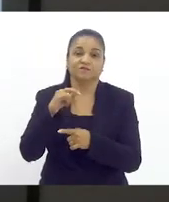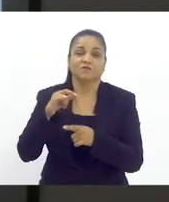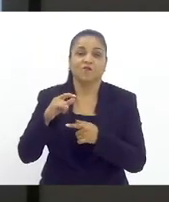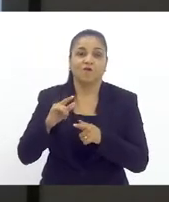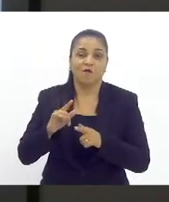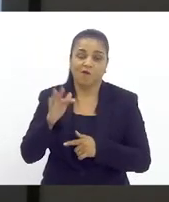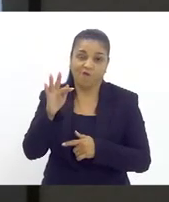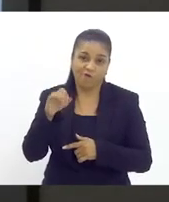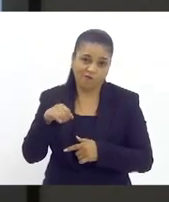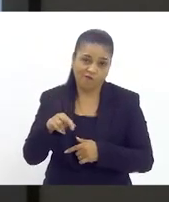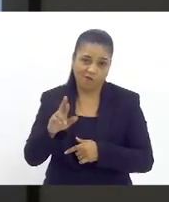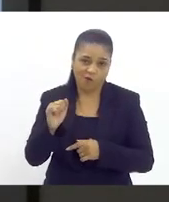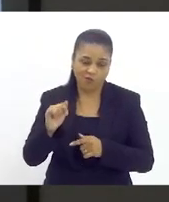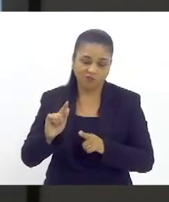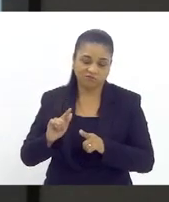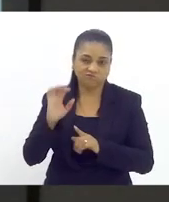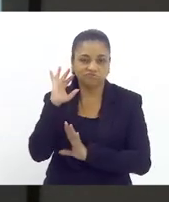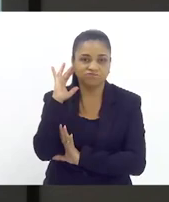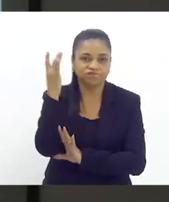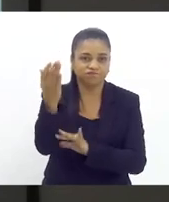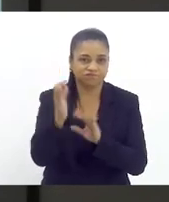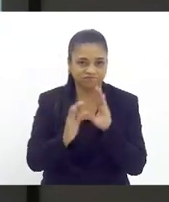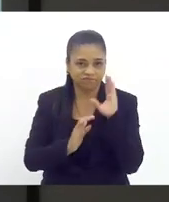ou é 2007